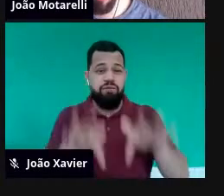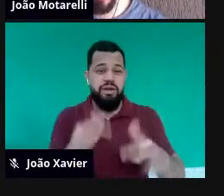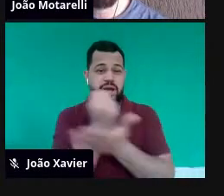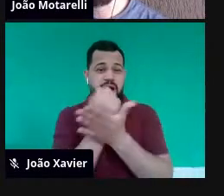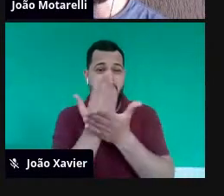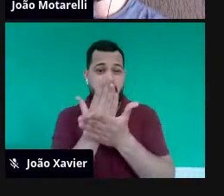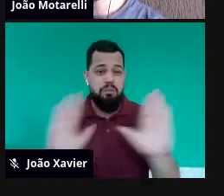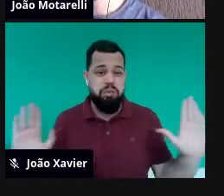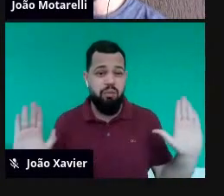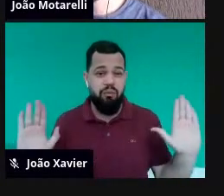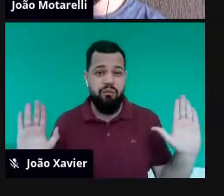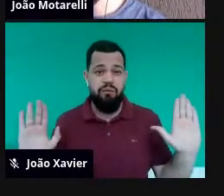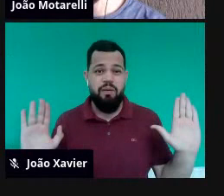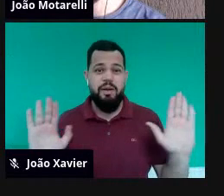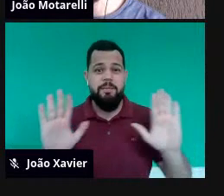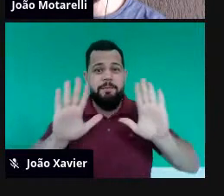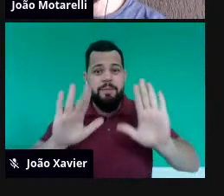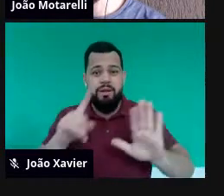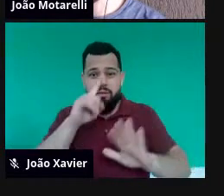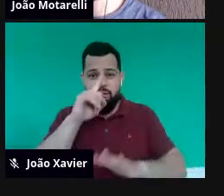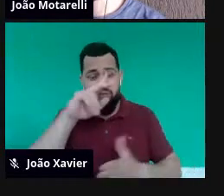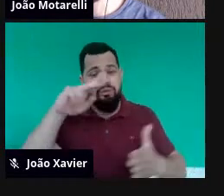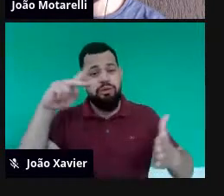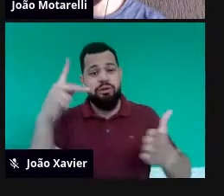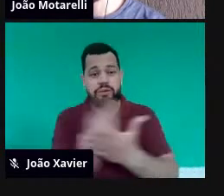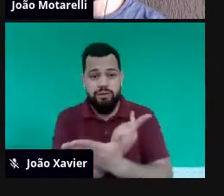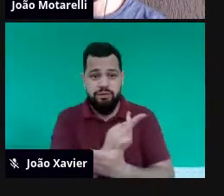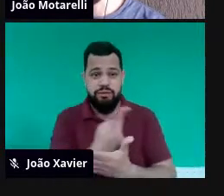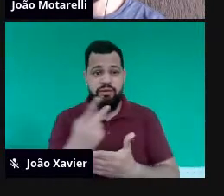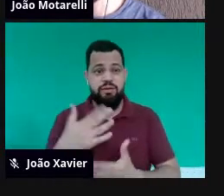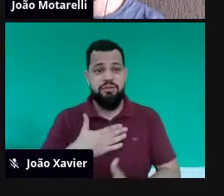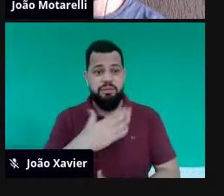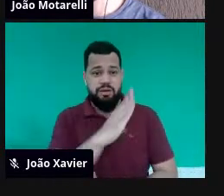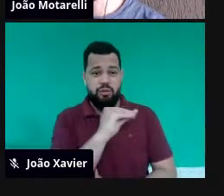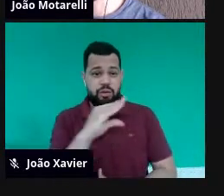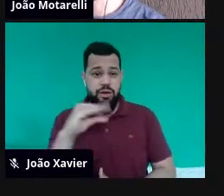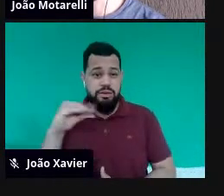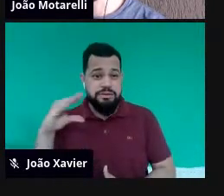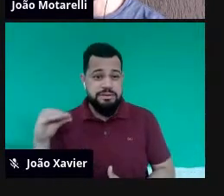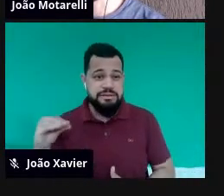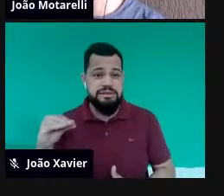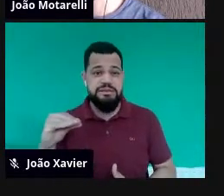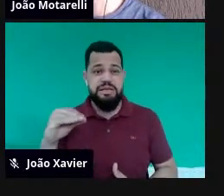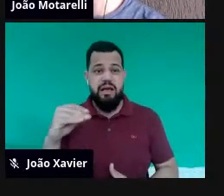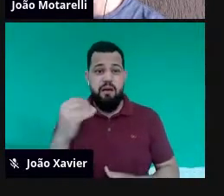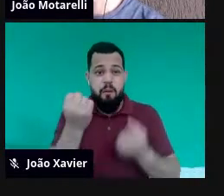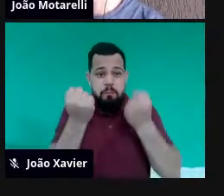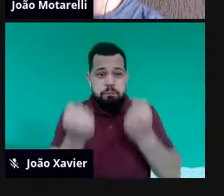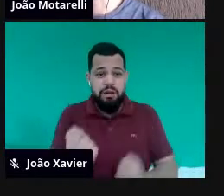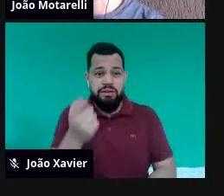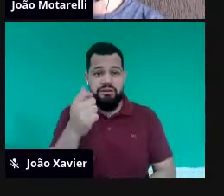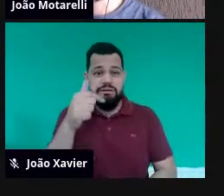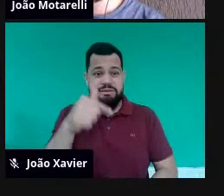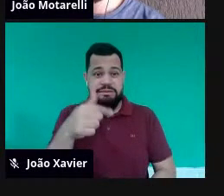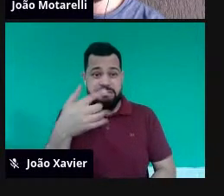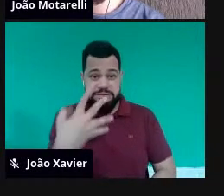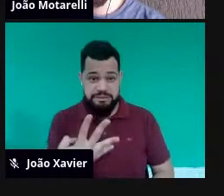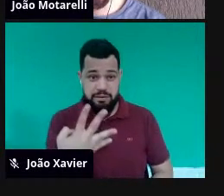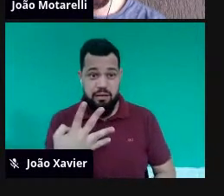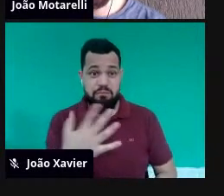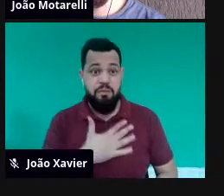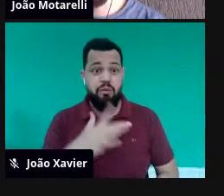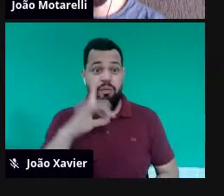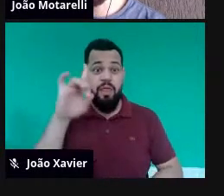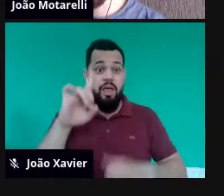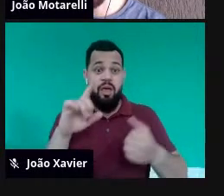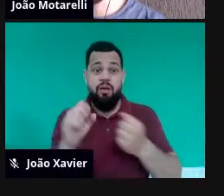é um fator de risco. Eu tive uma lesão e estava numa adolescência rebelde, cheguei a pesar 74 quilos. Falei, meu Deus, e agora?